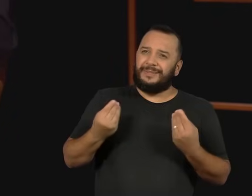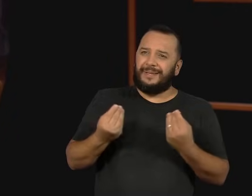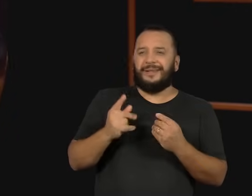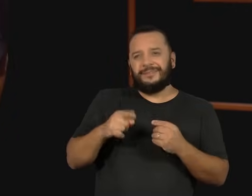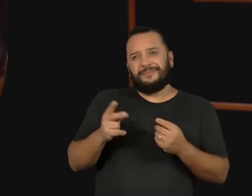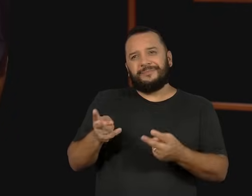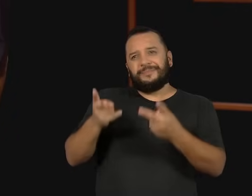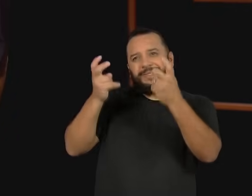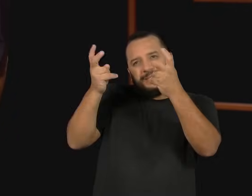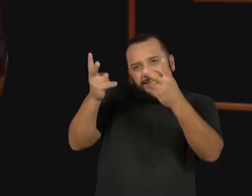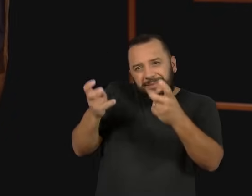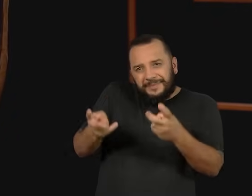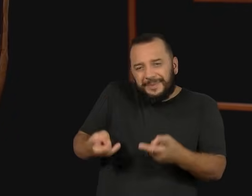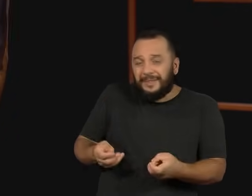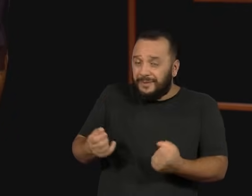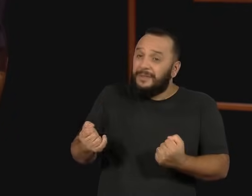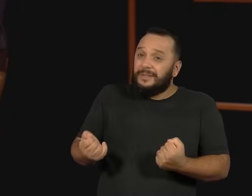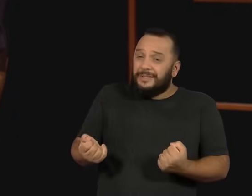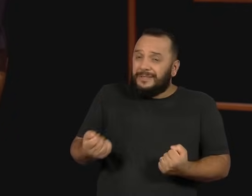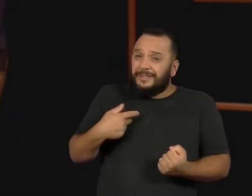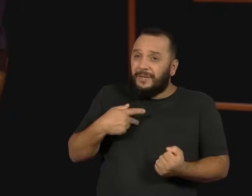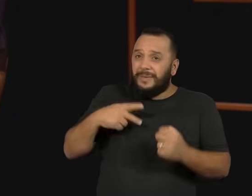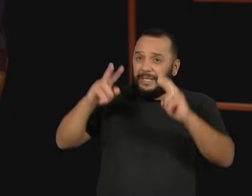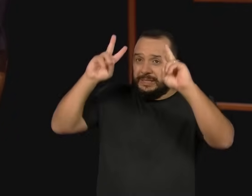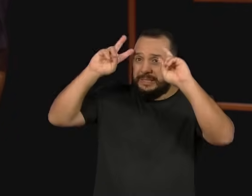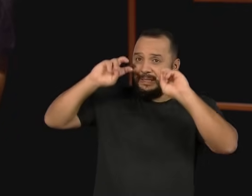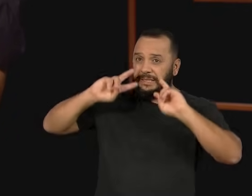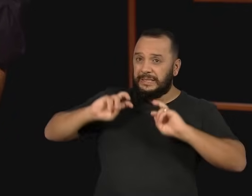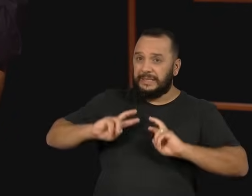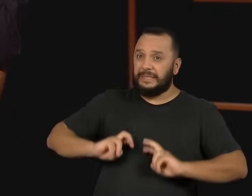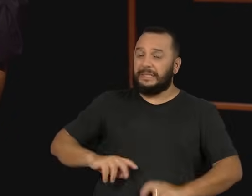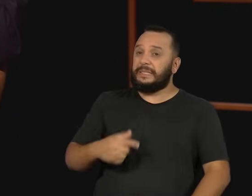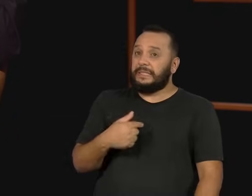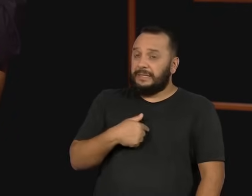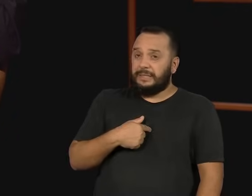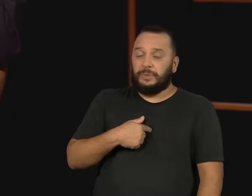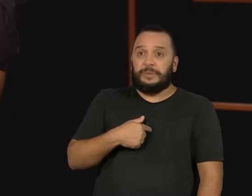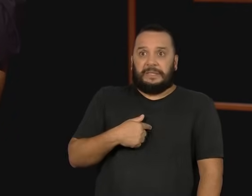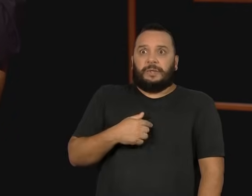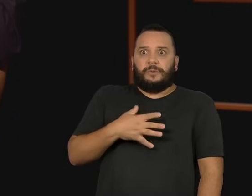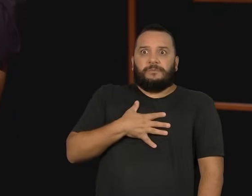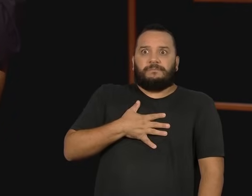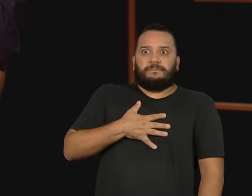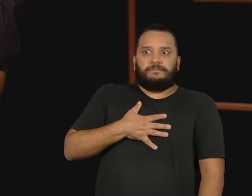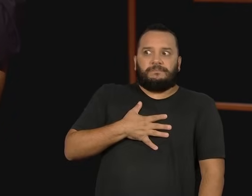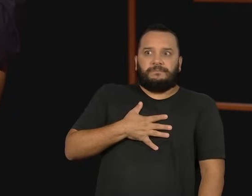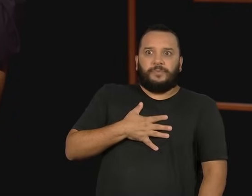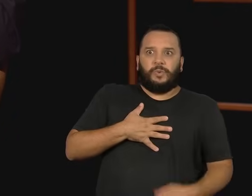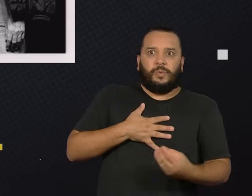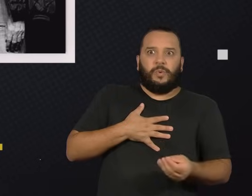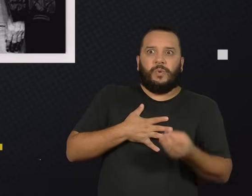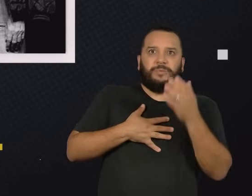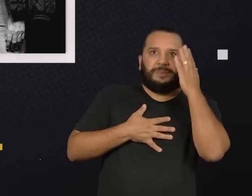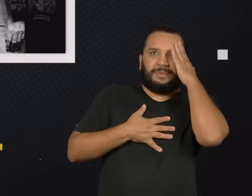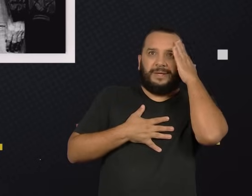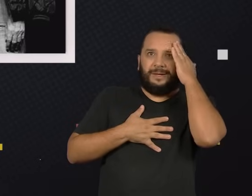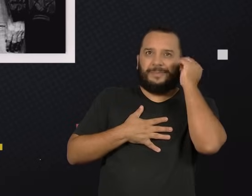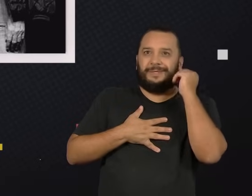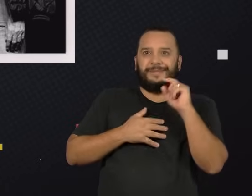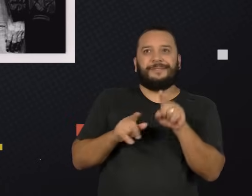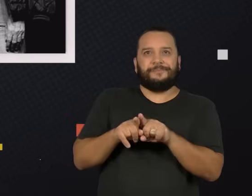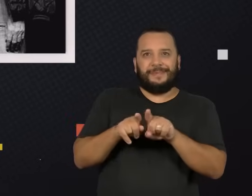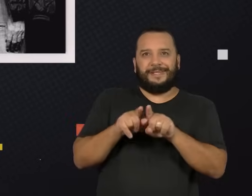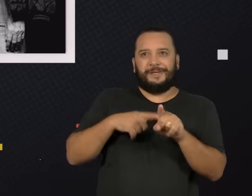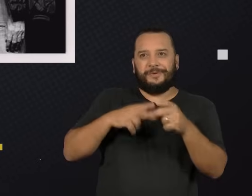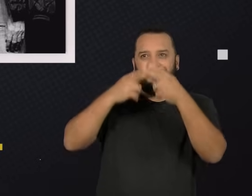na pessoa, portanto, ele estava tocando na minha verdade, mas também no meu trauma. Né? Eu achei que eu não podia,